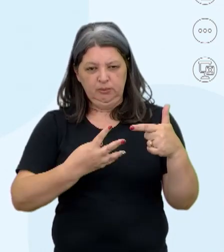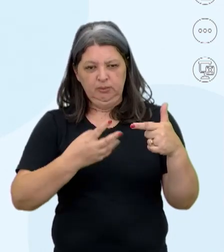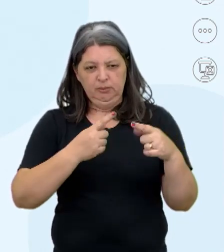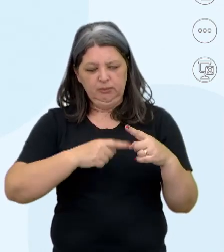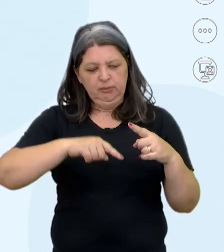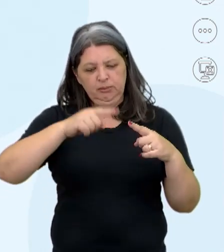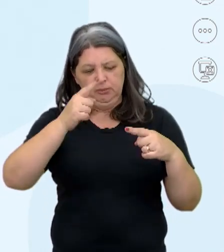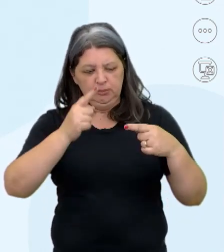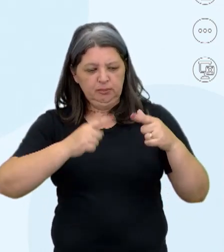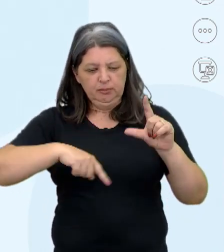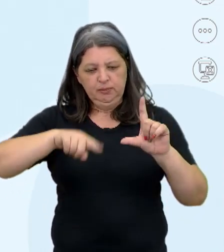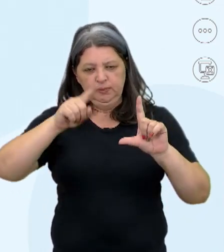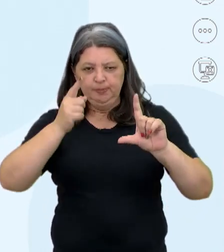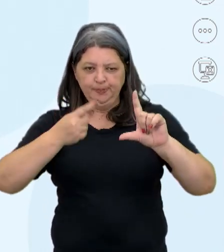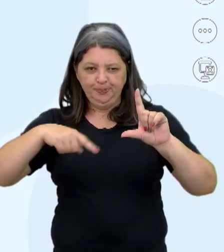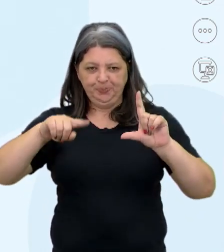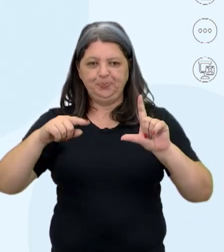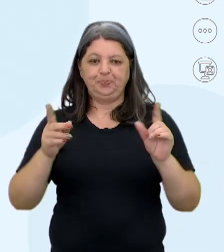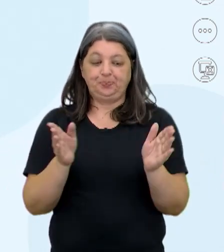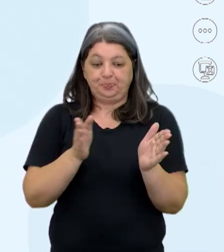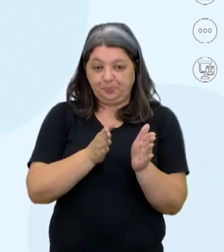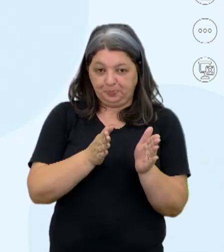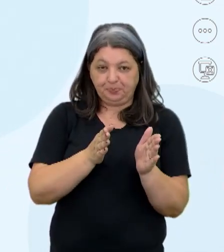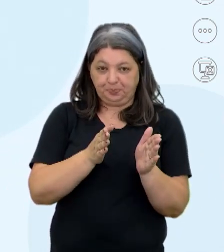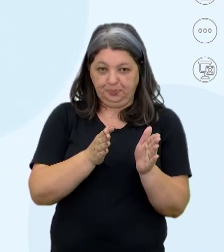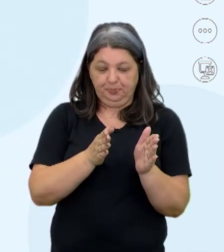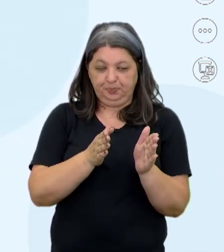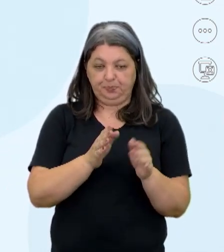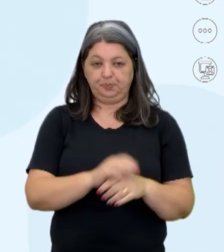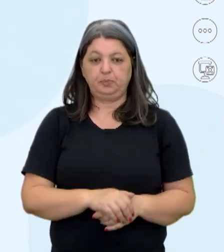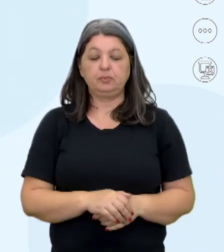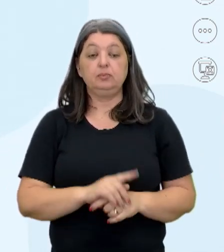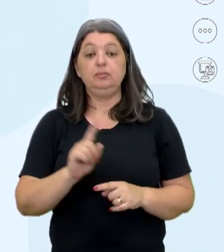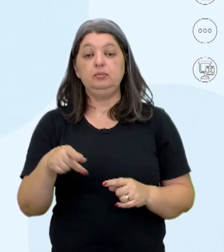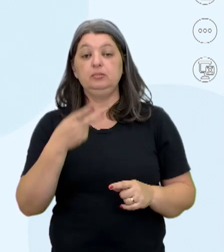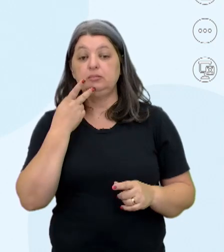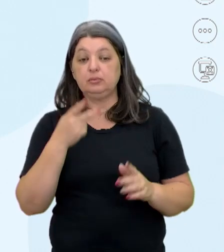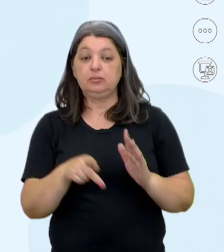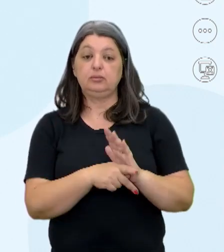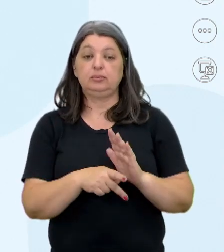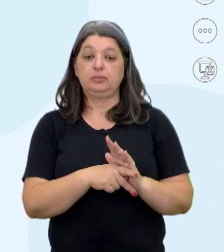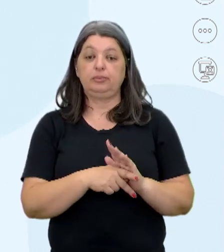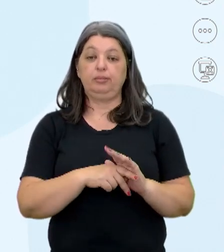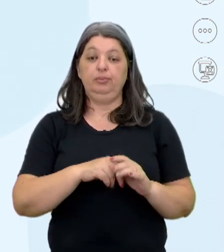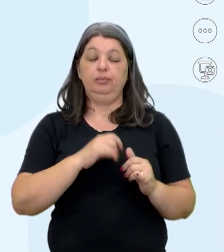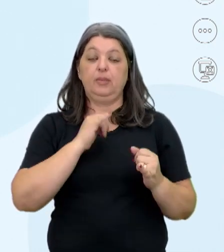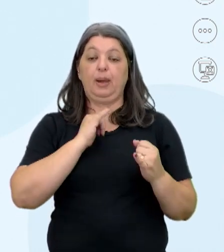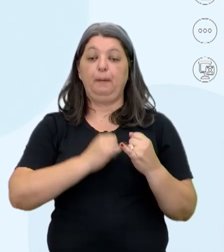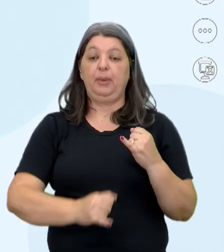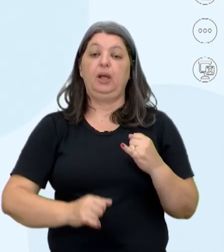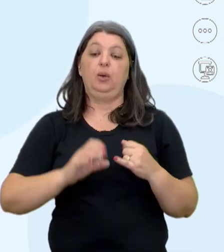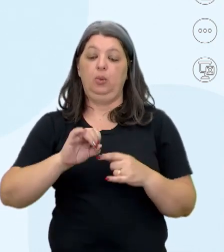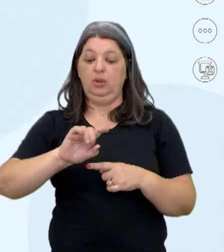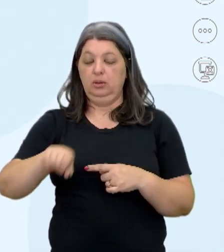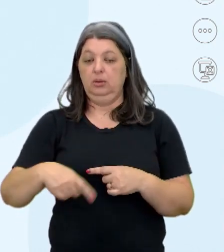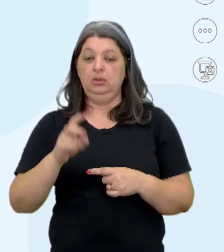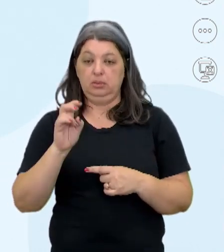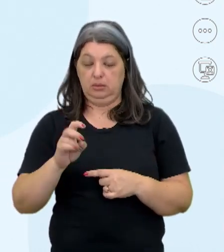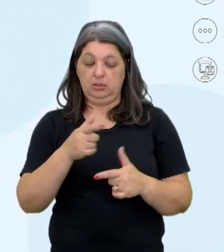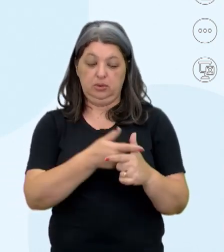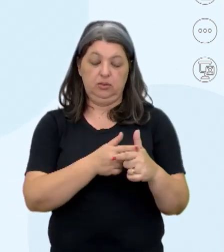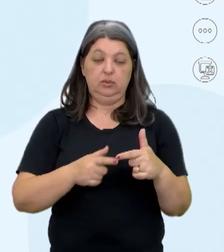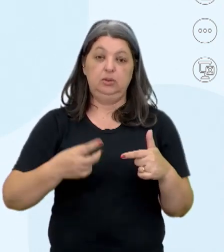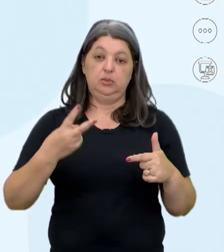e descer dentro dessa primeira subida, tudo bem? E quando a gente fala de seno de meio, meio é dividir por 2. Então, eu